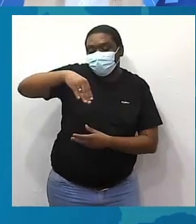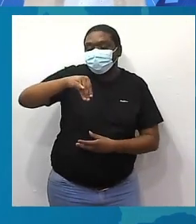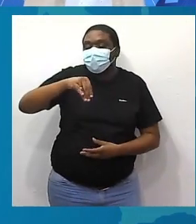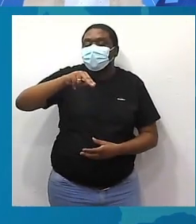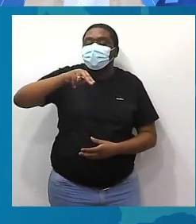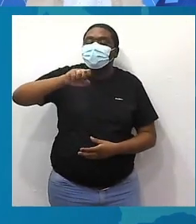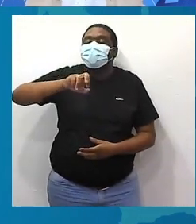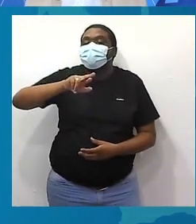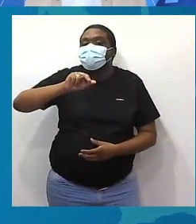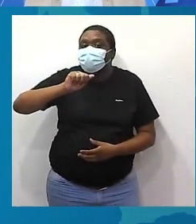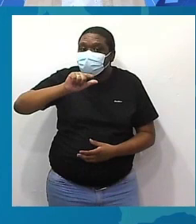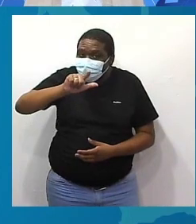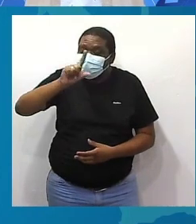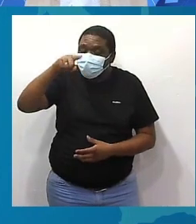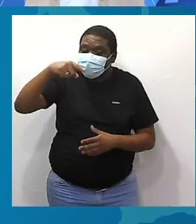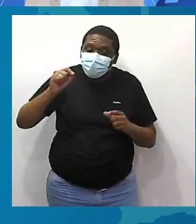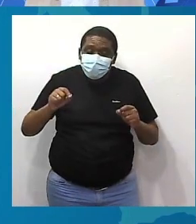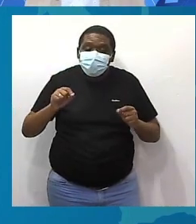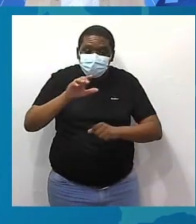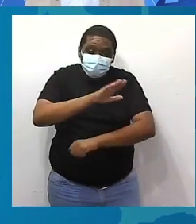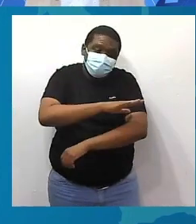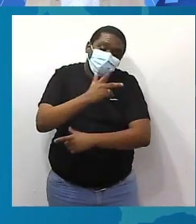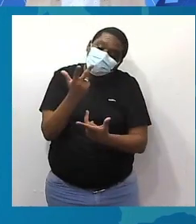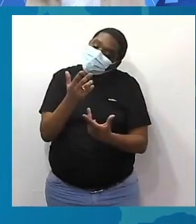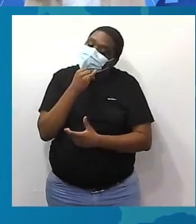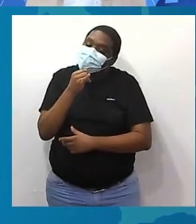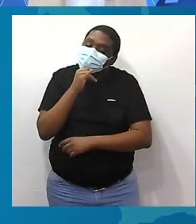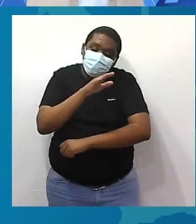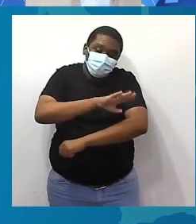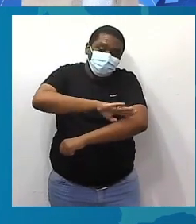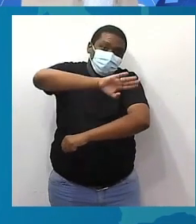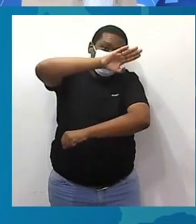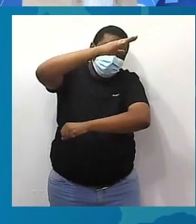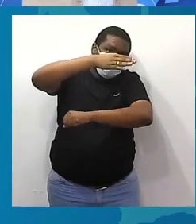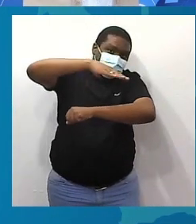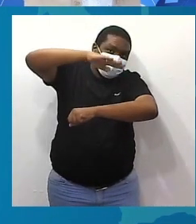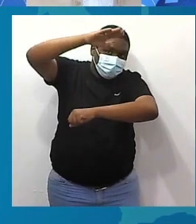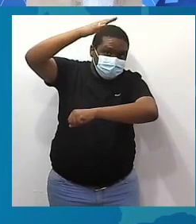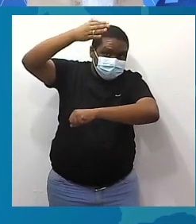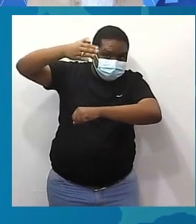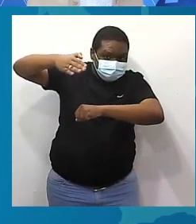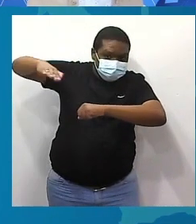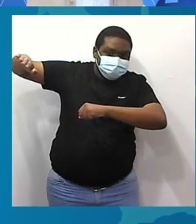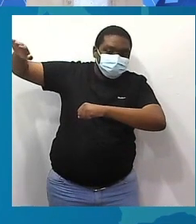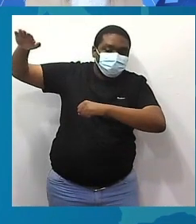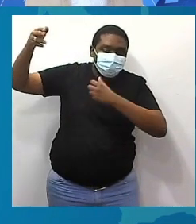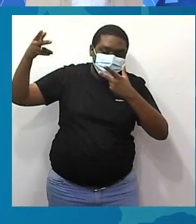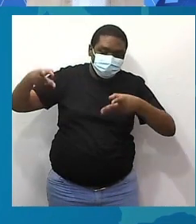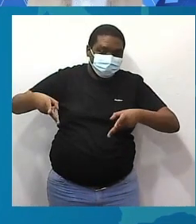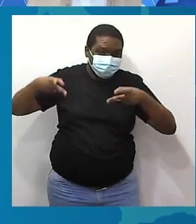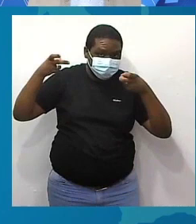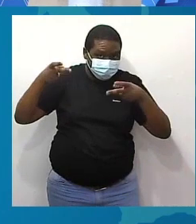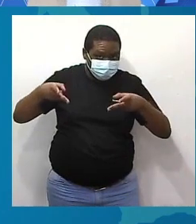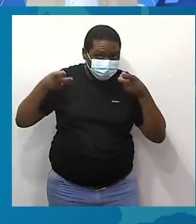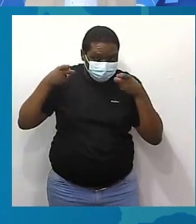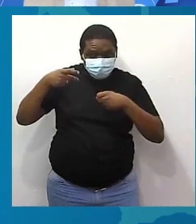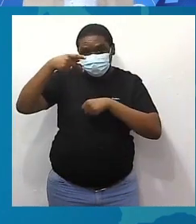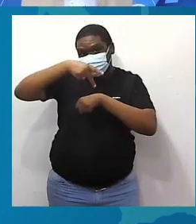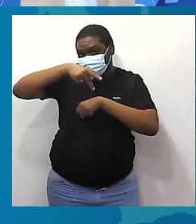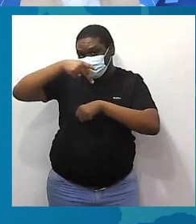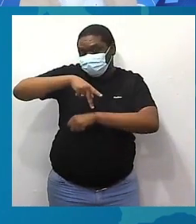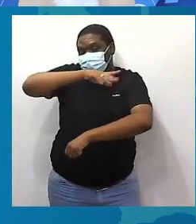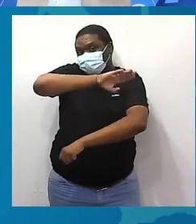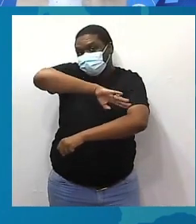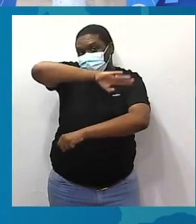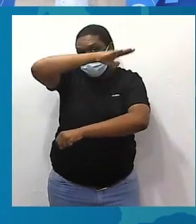composto rochoso. Já viram esse composto rochoso? Olha a imagem de um composto rochoso, que é bem